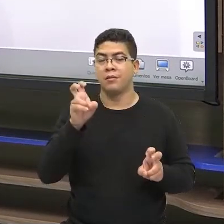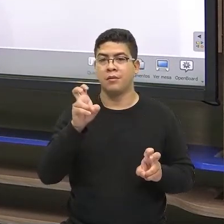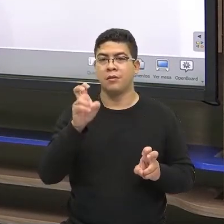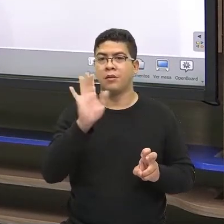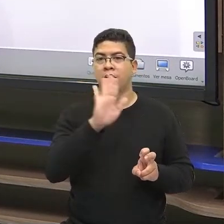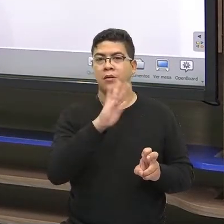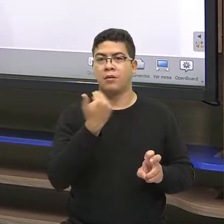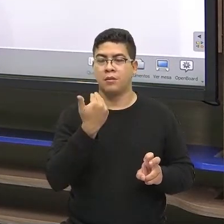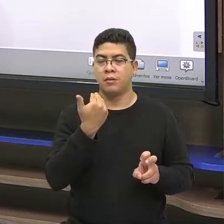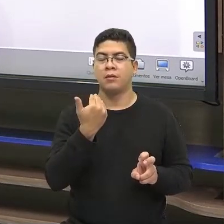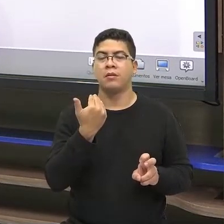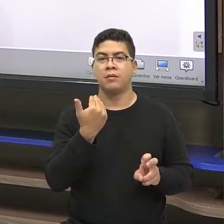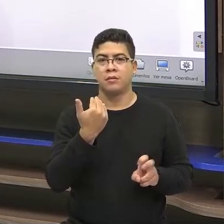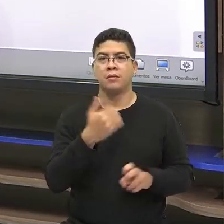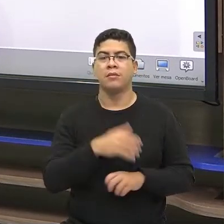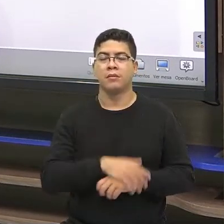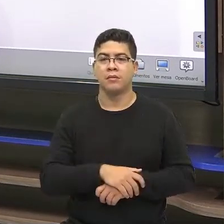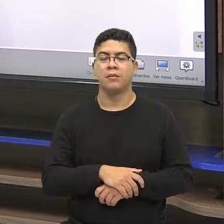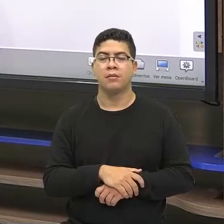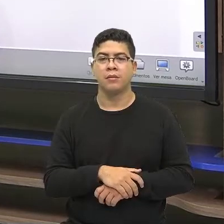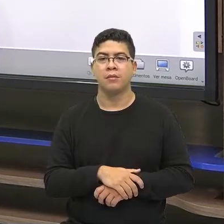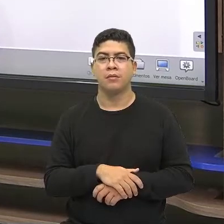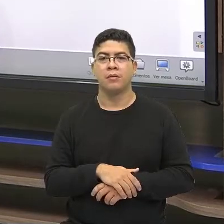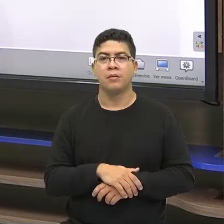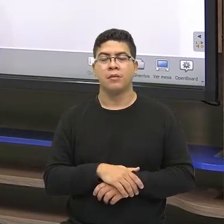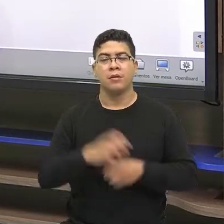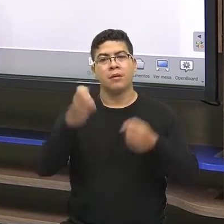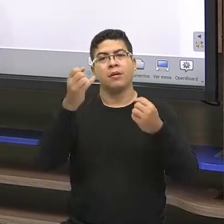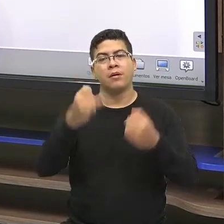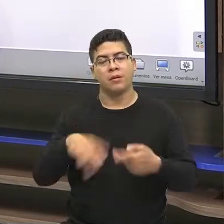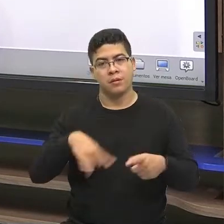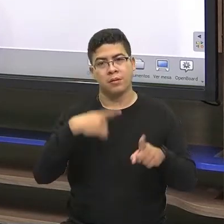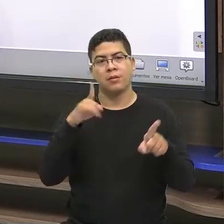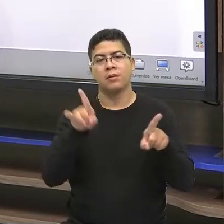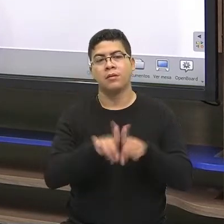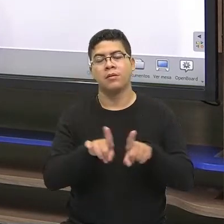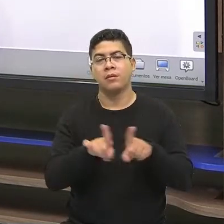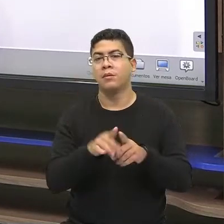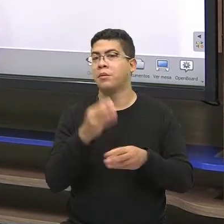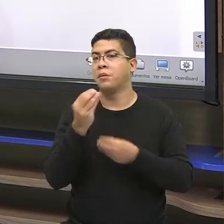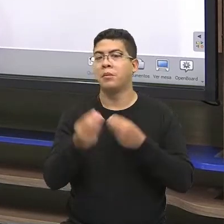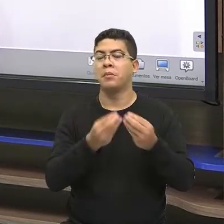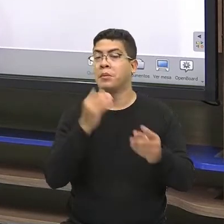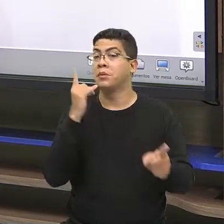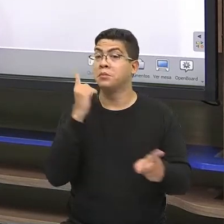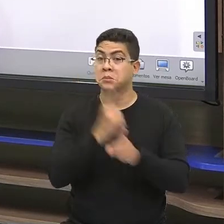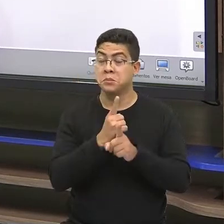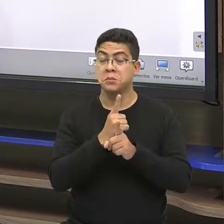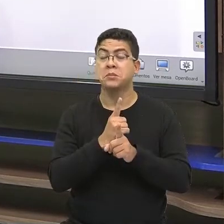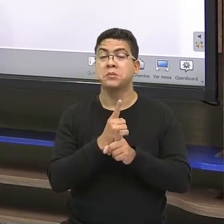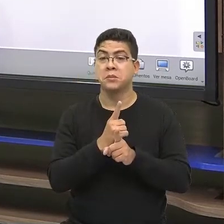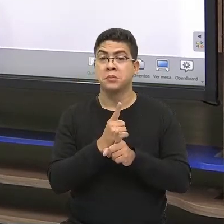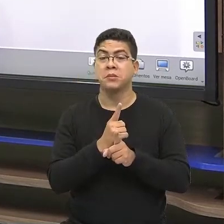né? Vida, morte. Ele fala também como nós podemos identificar